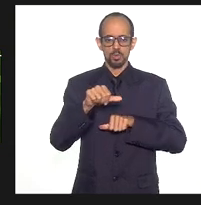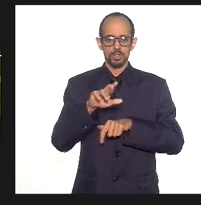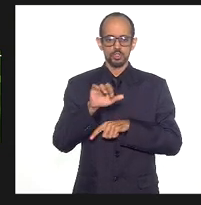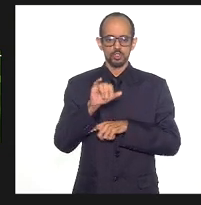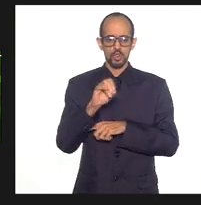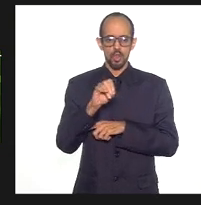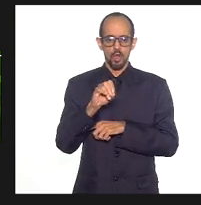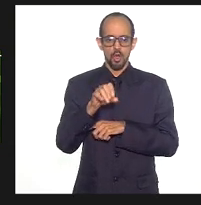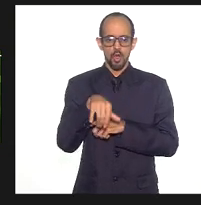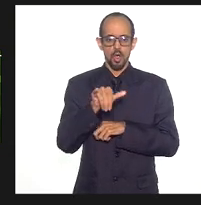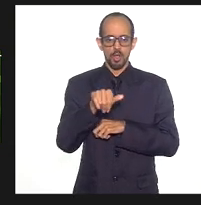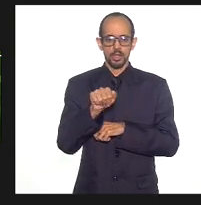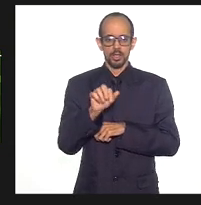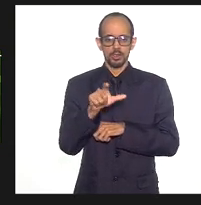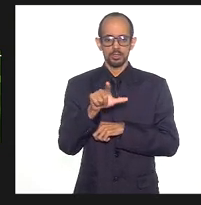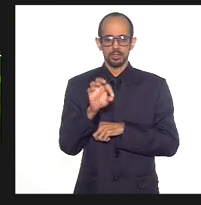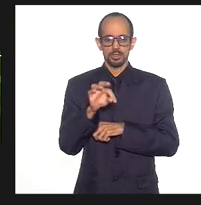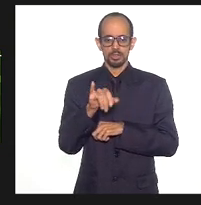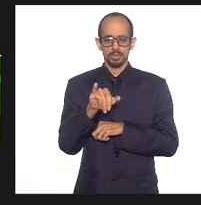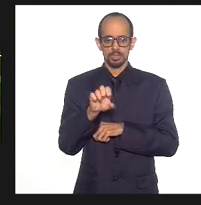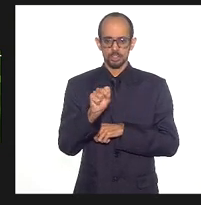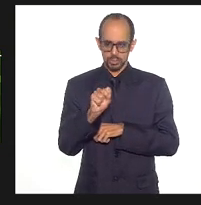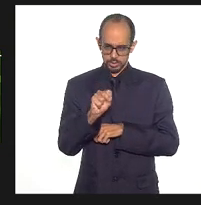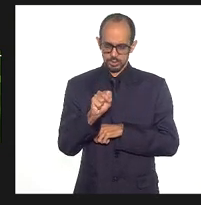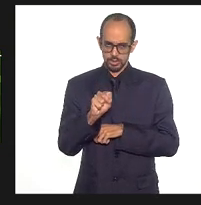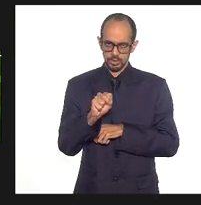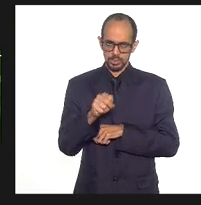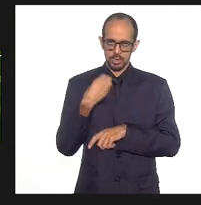especial. A ideia aqui é tratar do